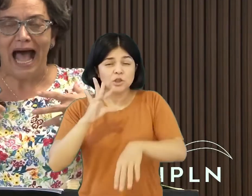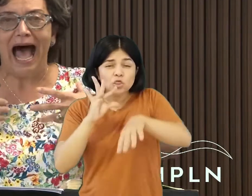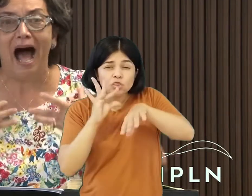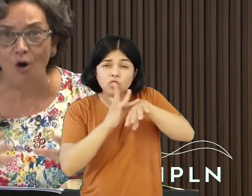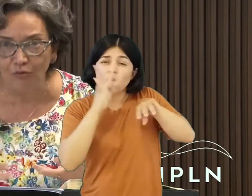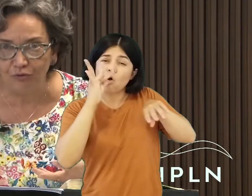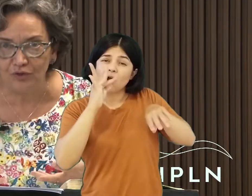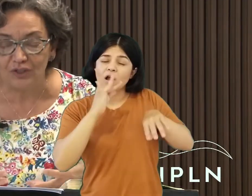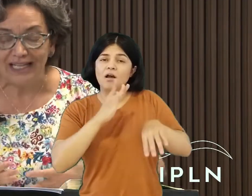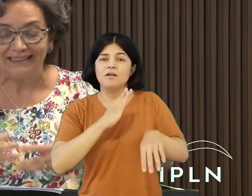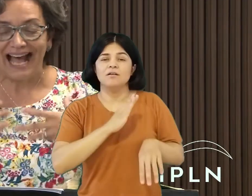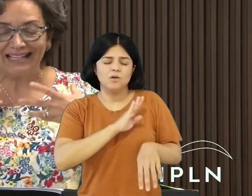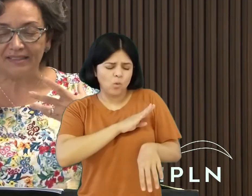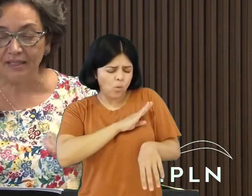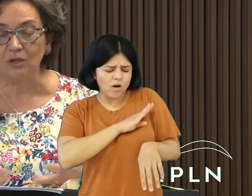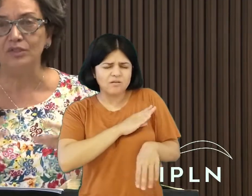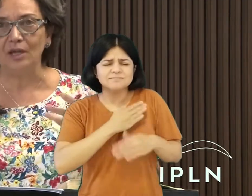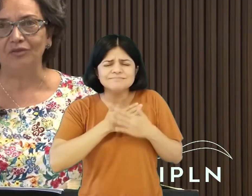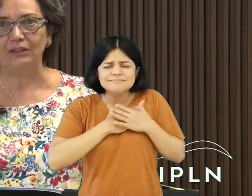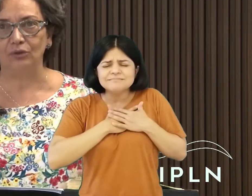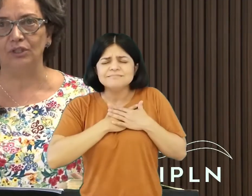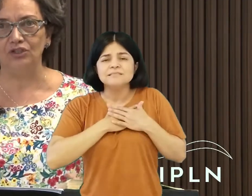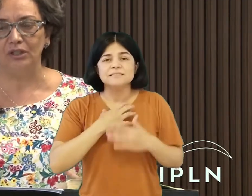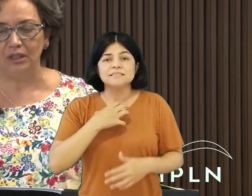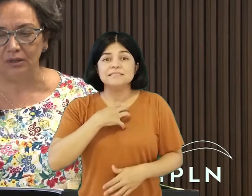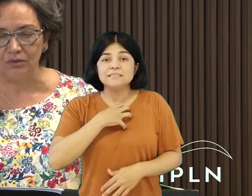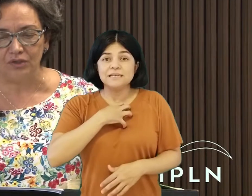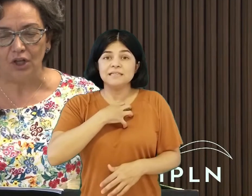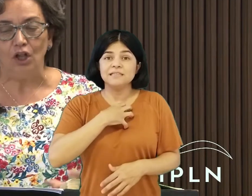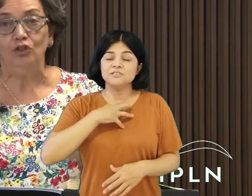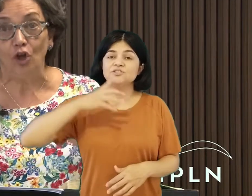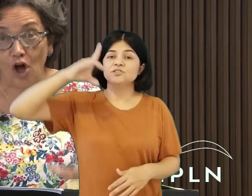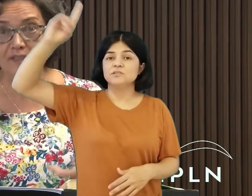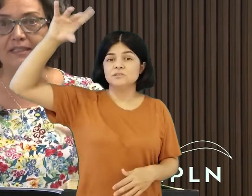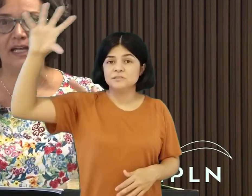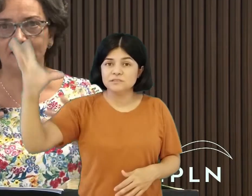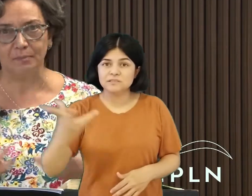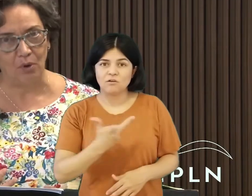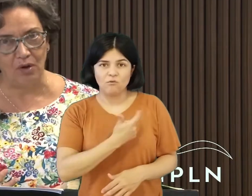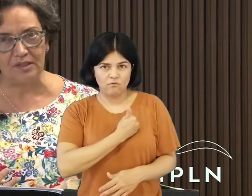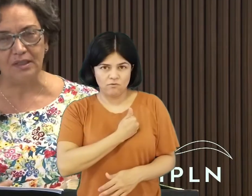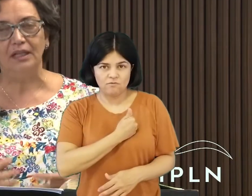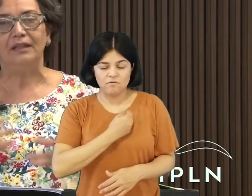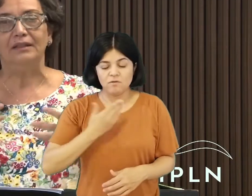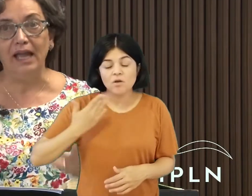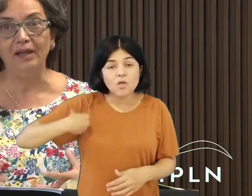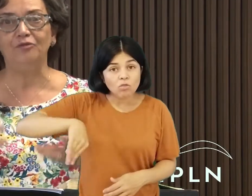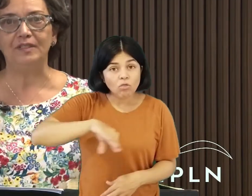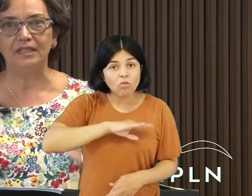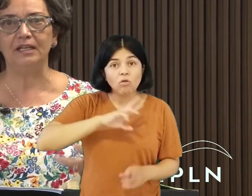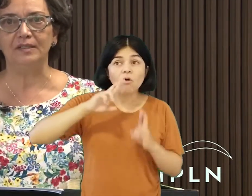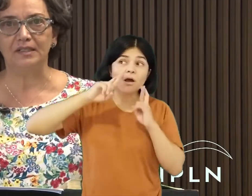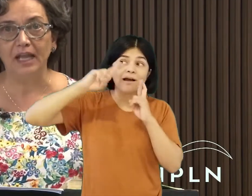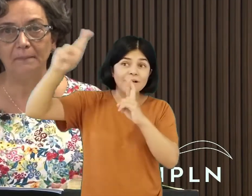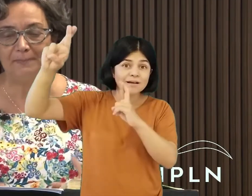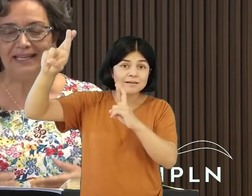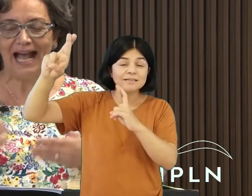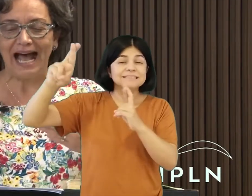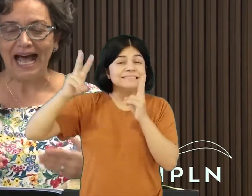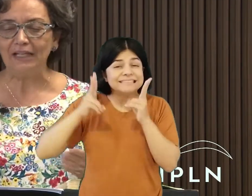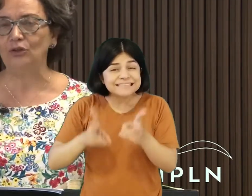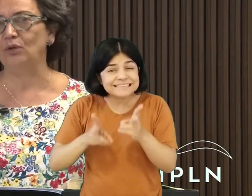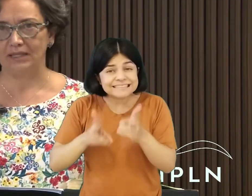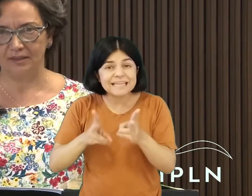somos alvos da ação salvadora de Deus, nossa resposta deve ser